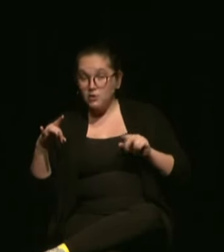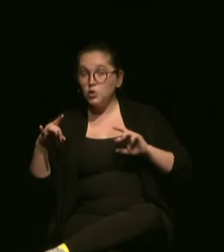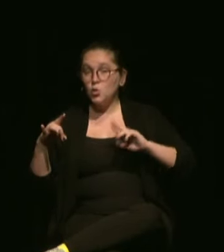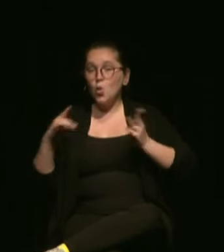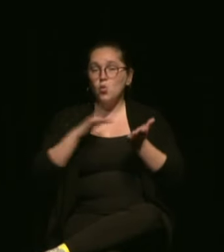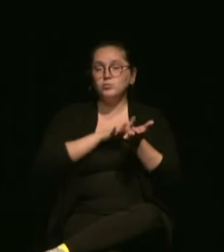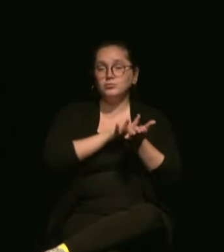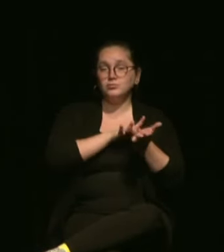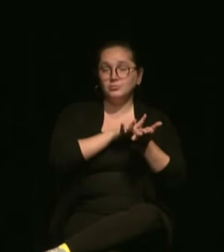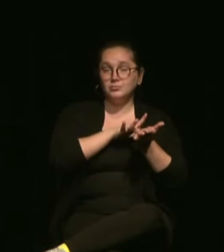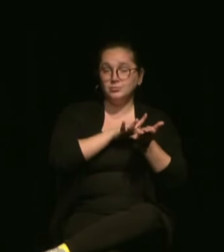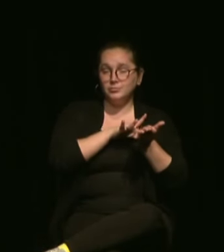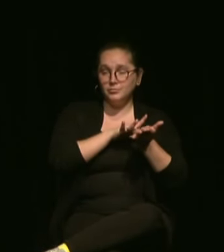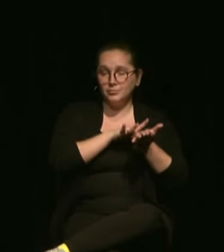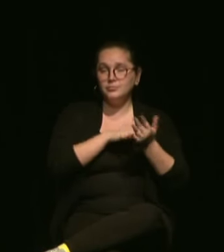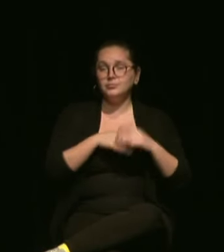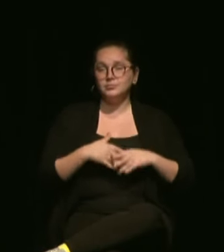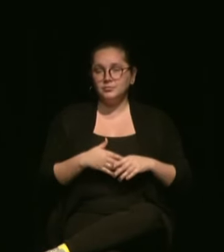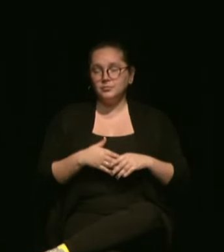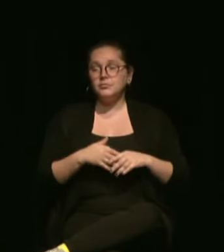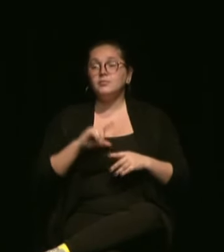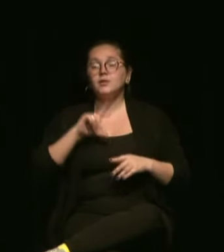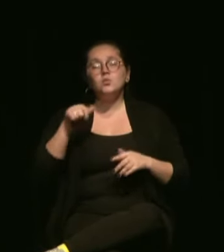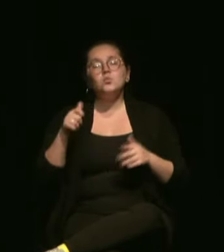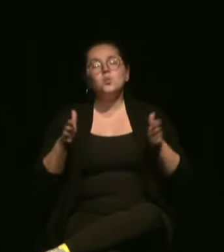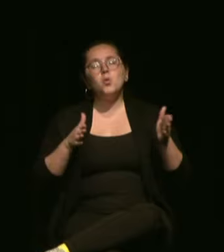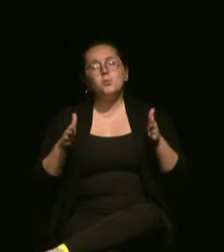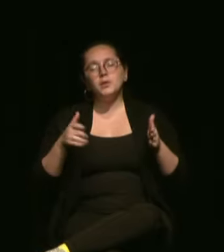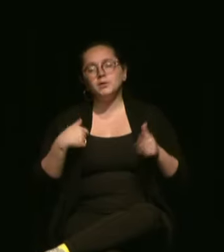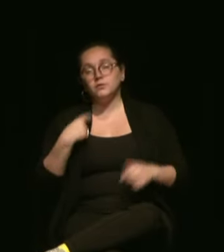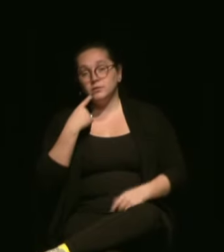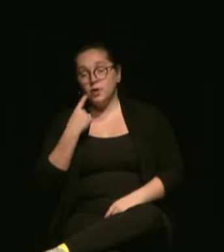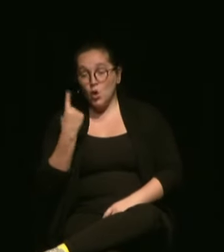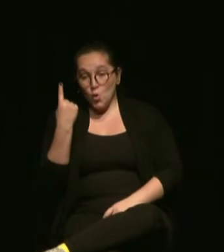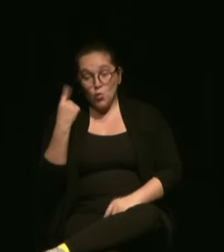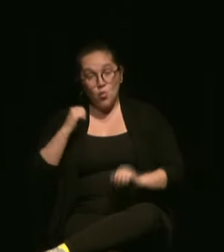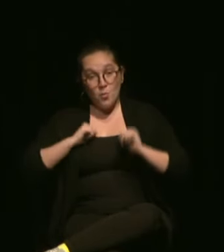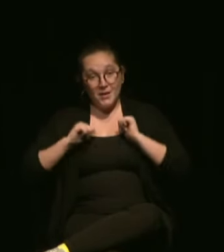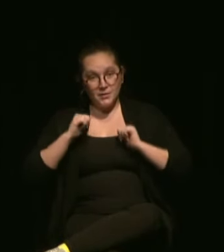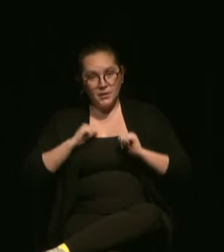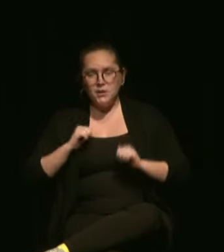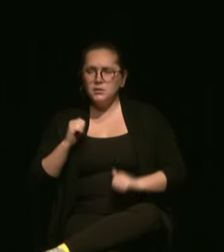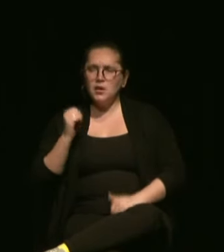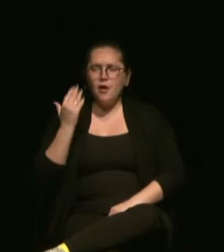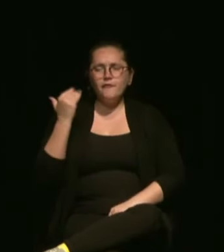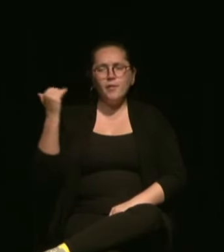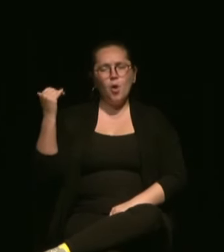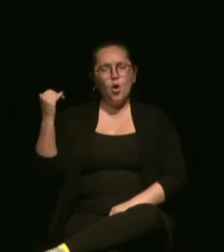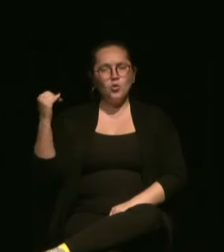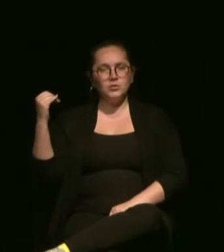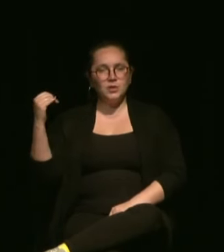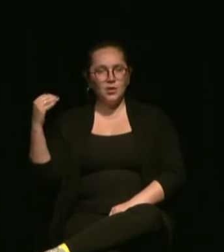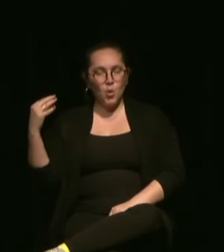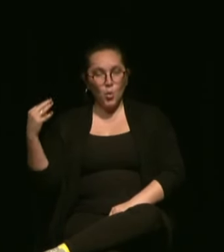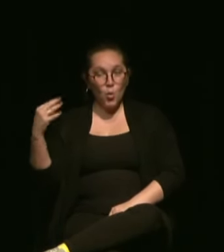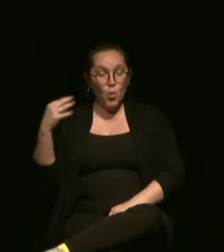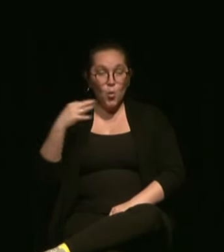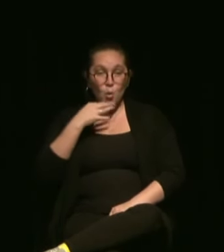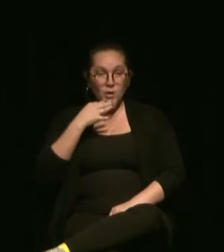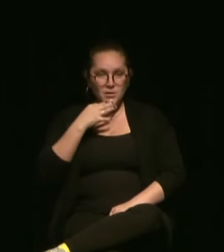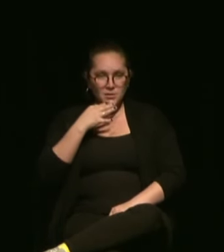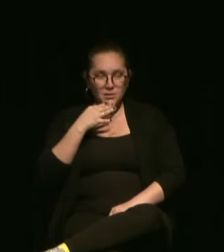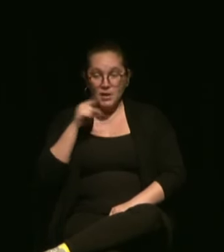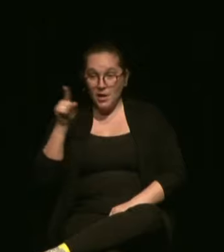Na medida em que, em alguns momentos, você não tem uma atriz famosa, conhecida, fazendo o papel